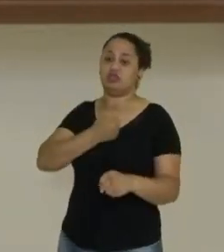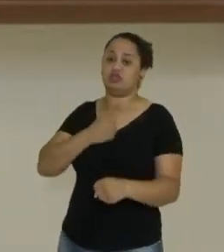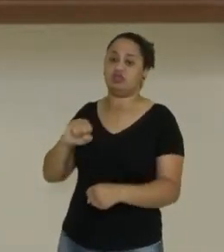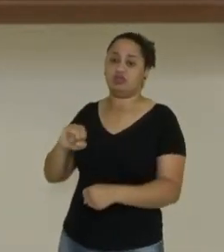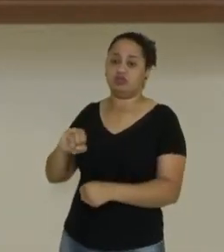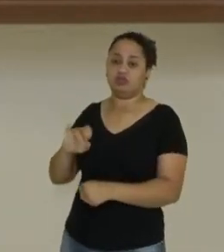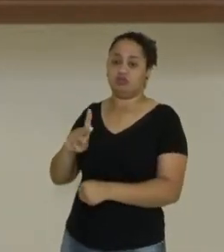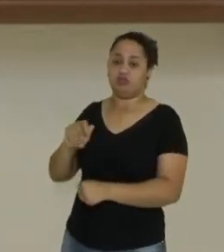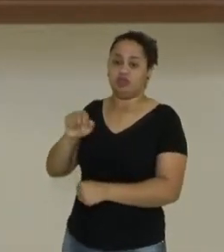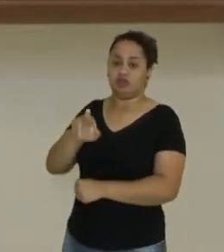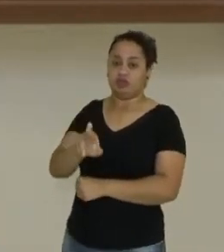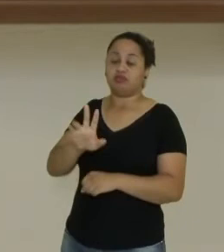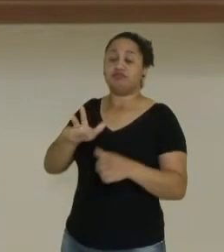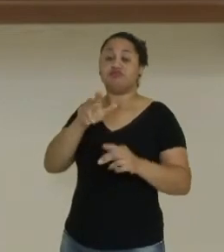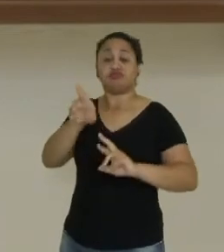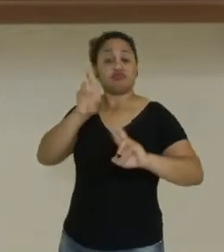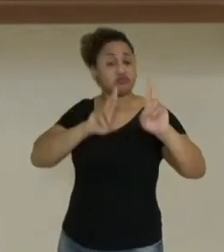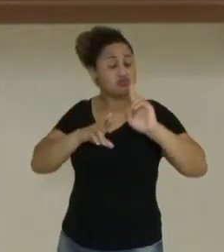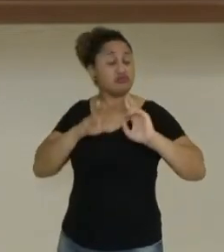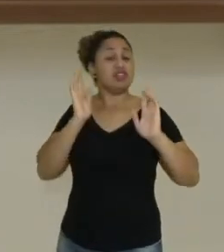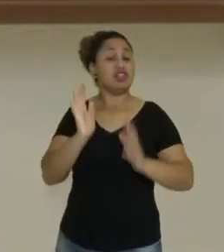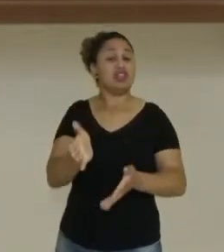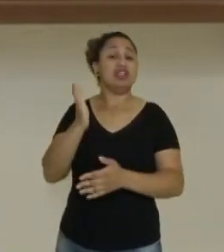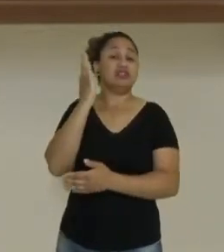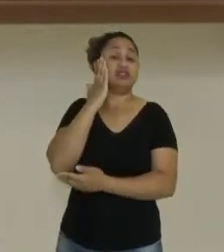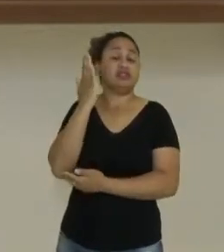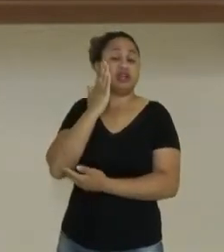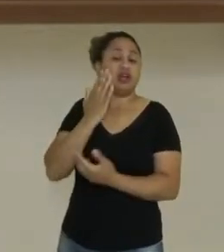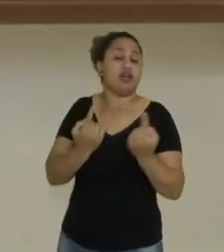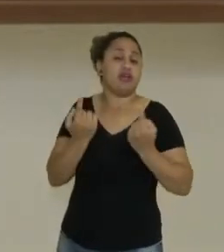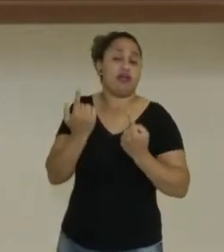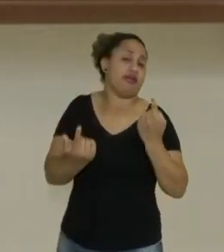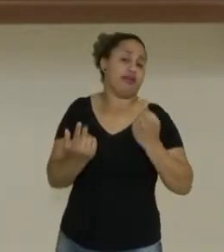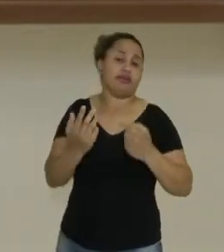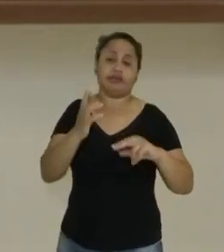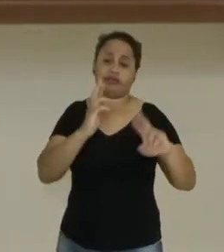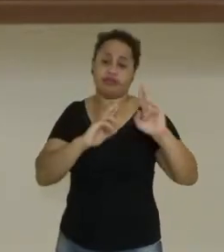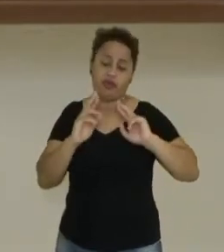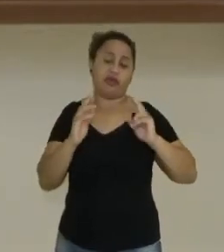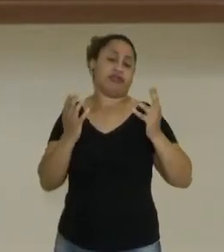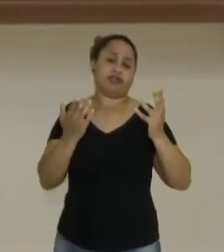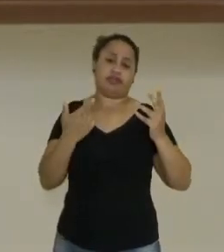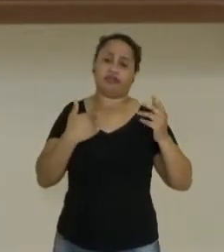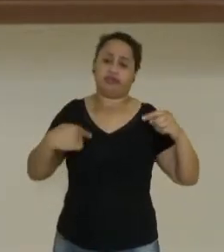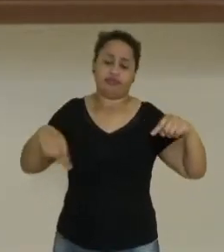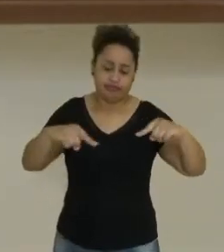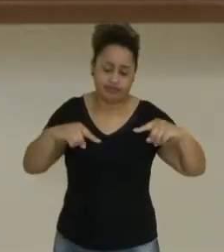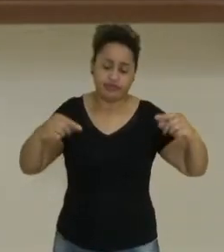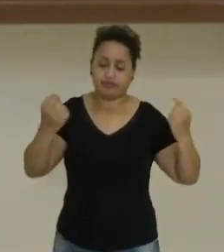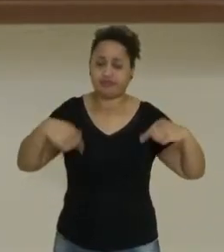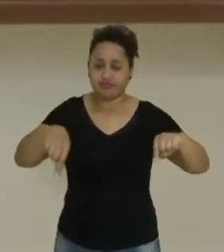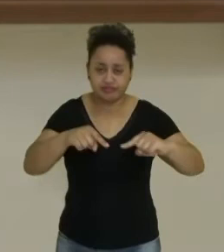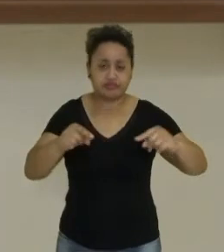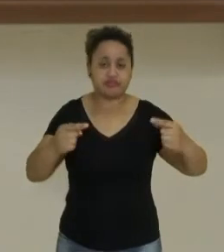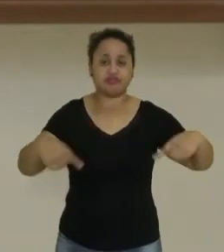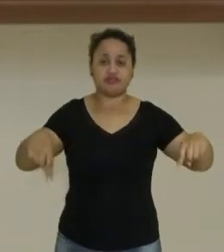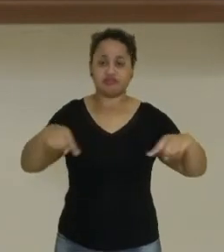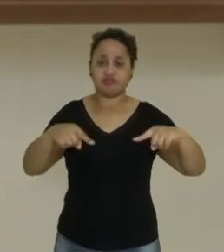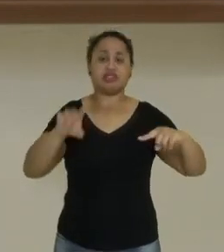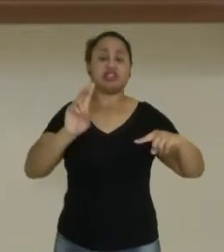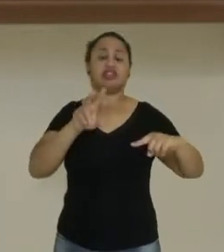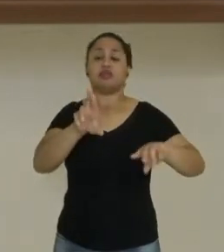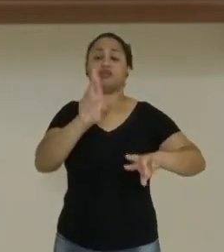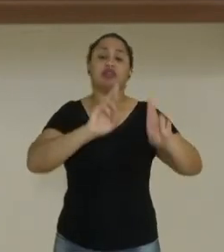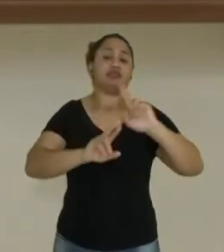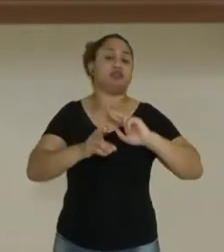esse é um resultado que eu já sei, né, que eu consigo aí ver que não é aleatório, porque o resultado